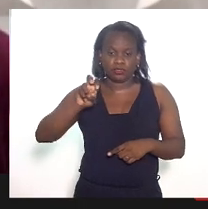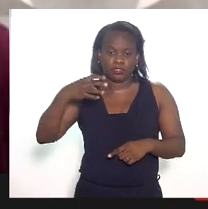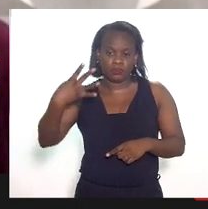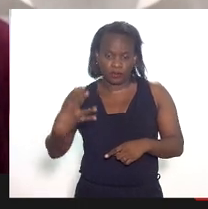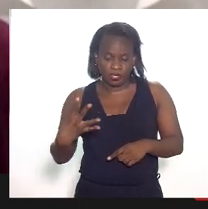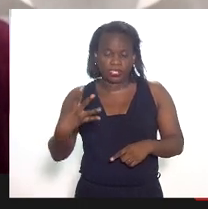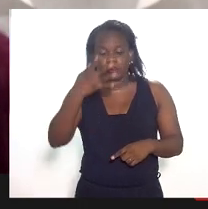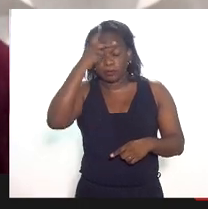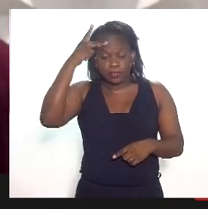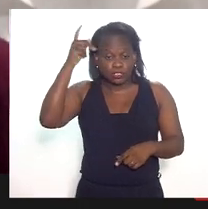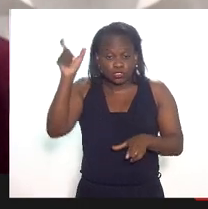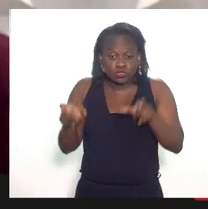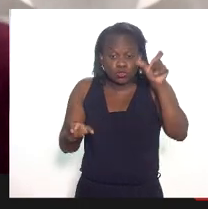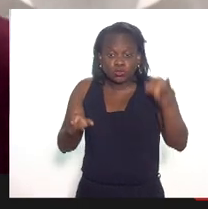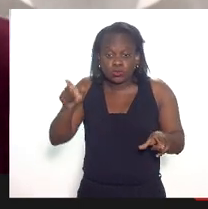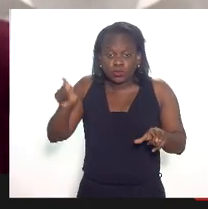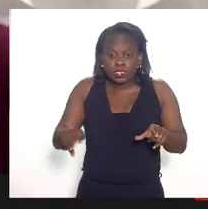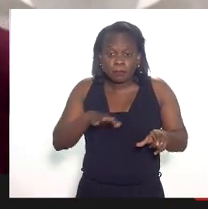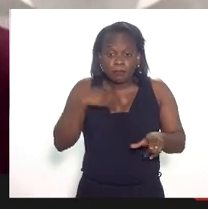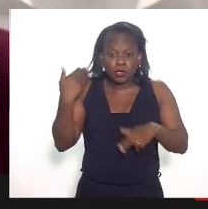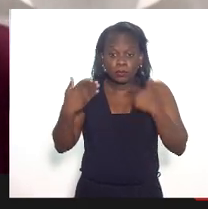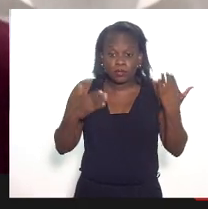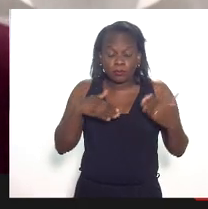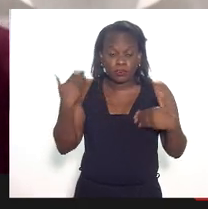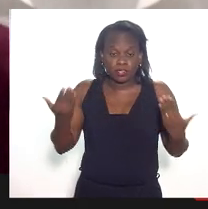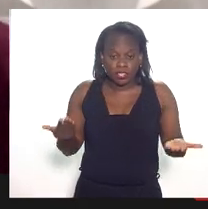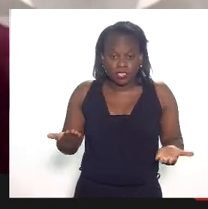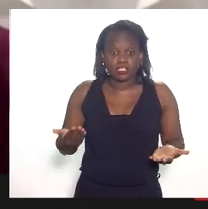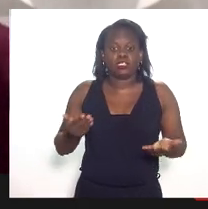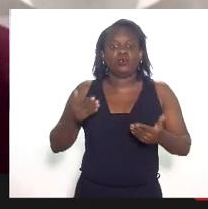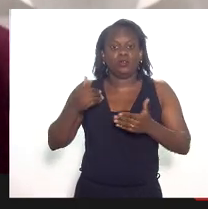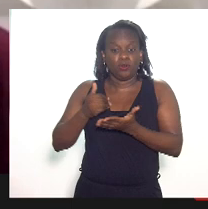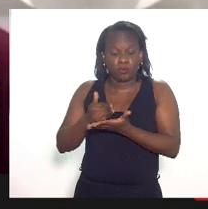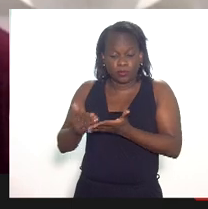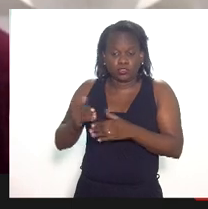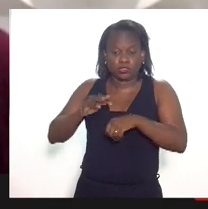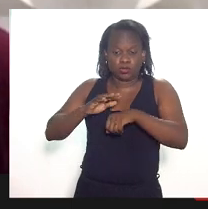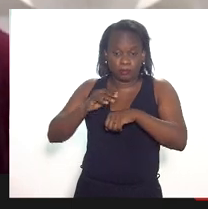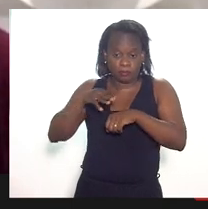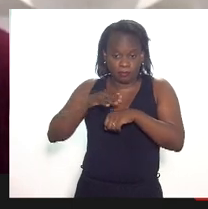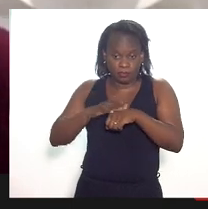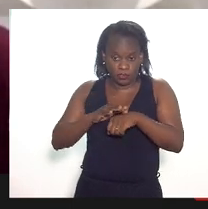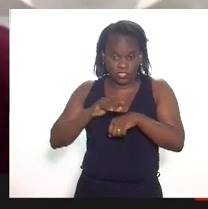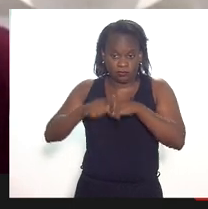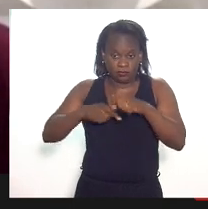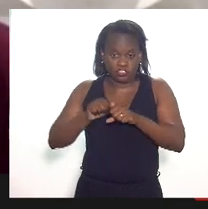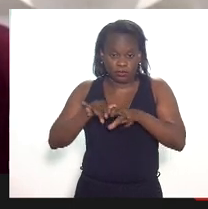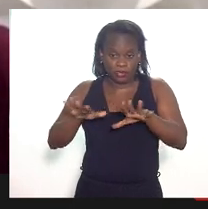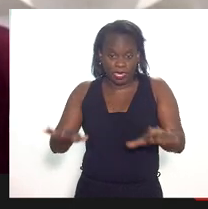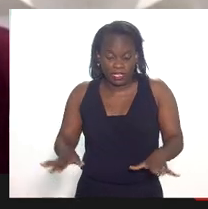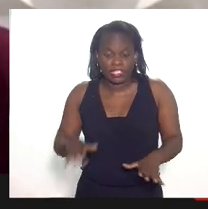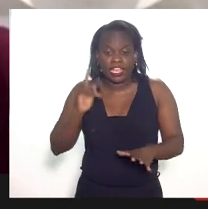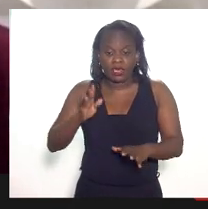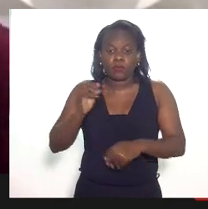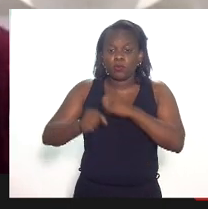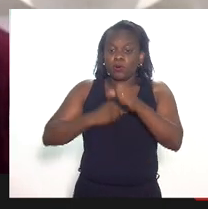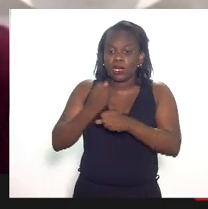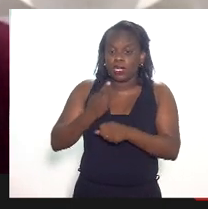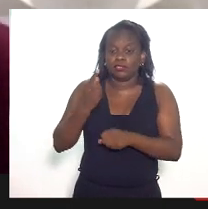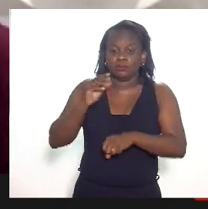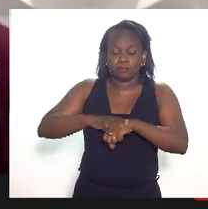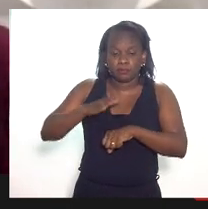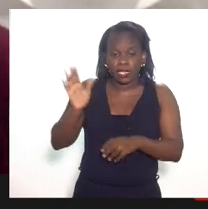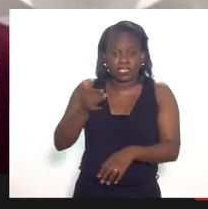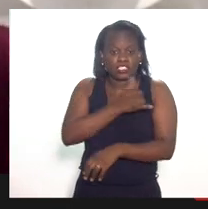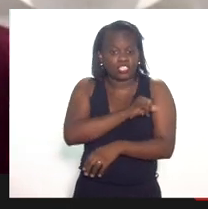365.954 pessoas que morreram desde o início da pandemia, já se vai aí mais de um ano, e o Rio de